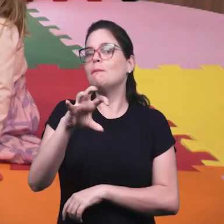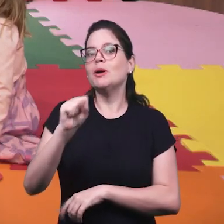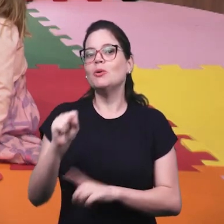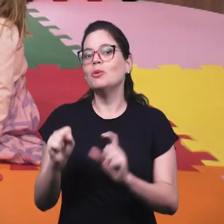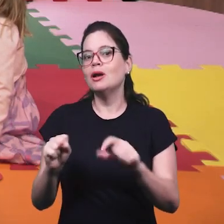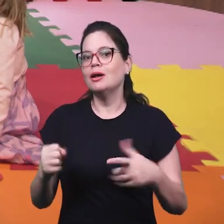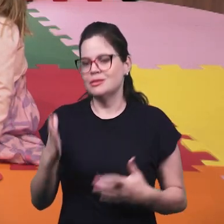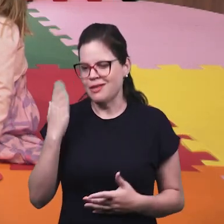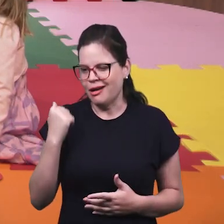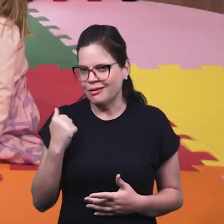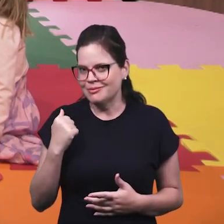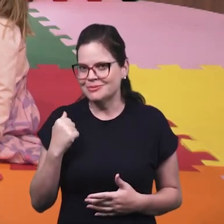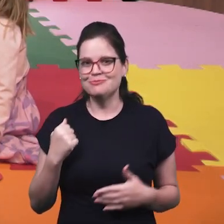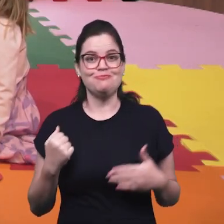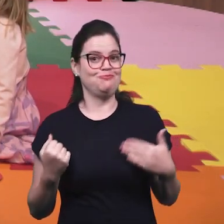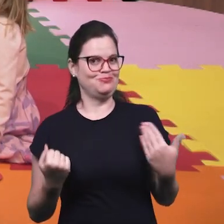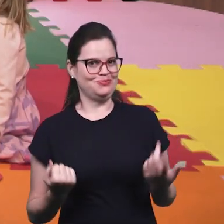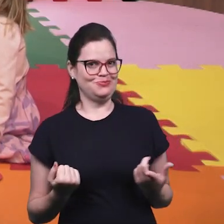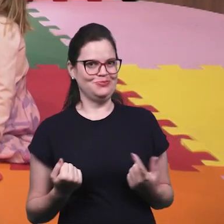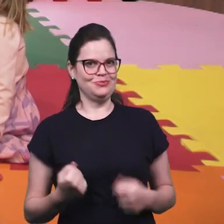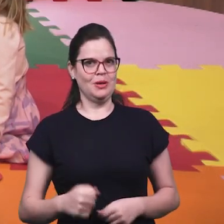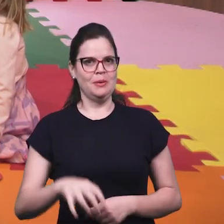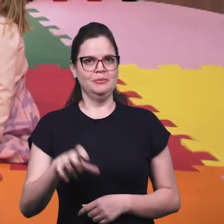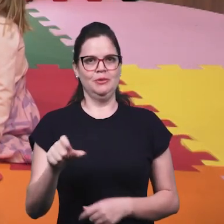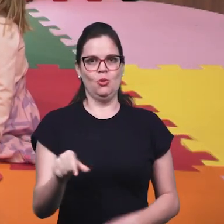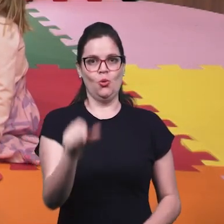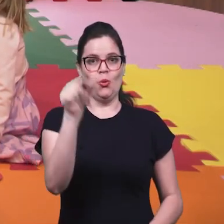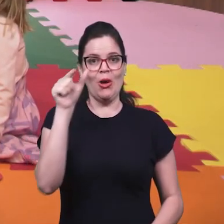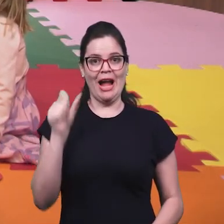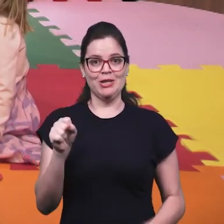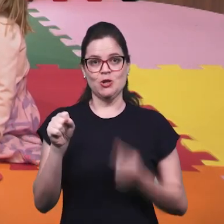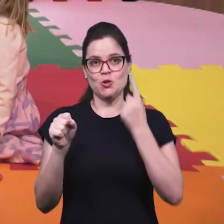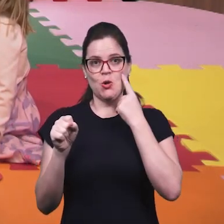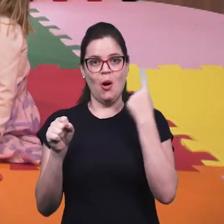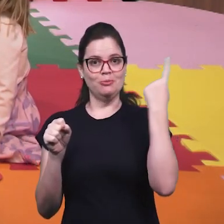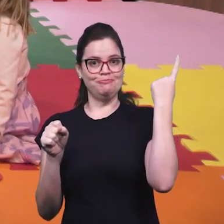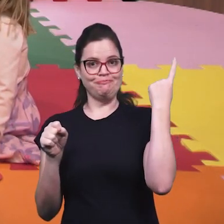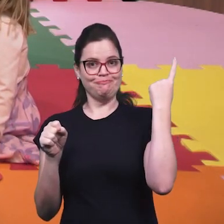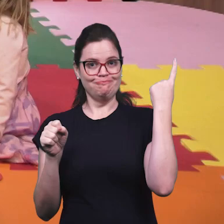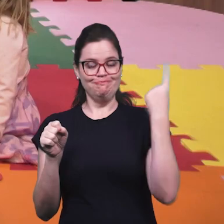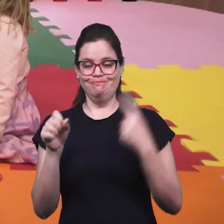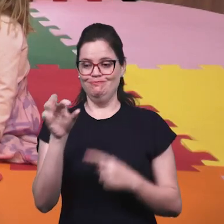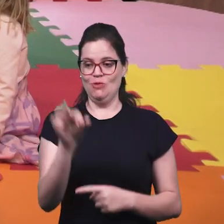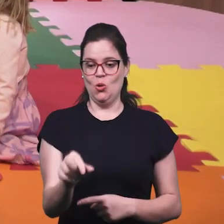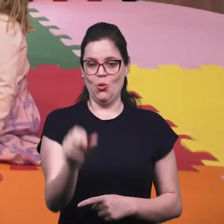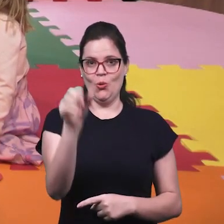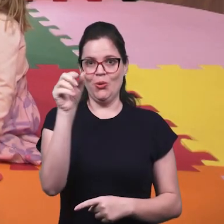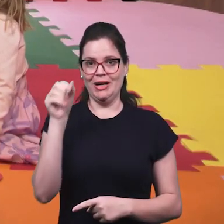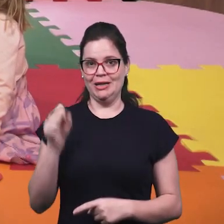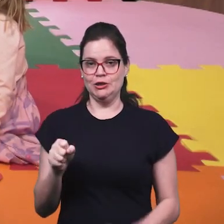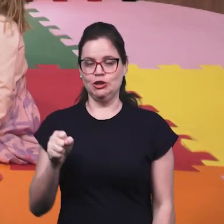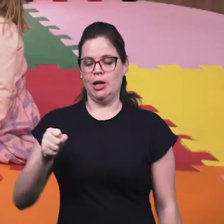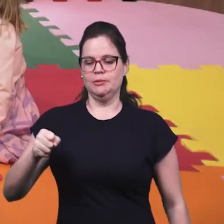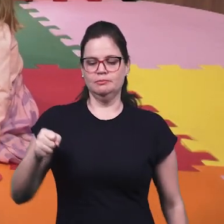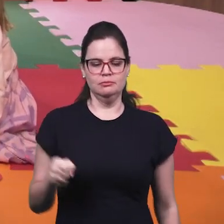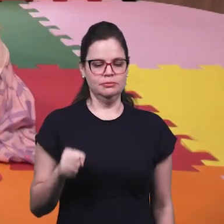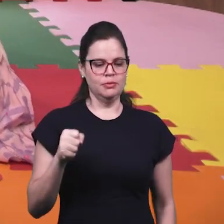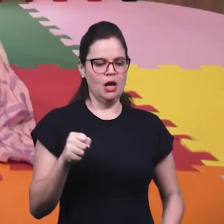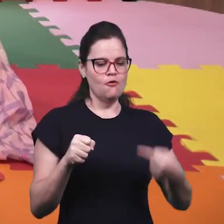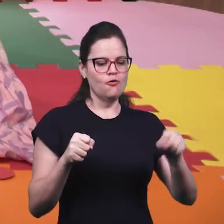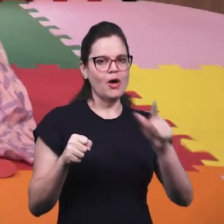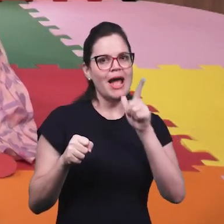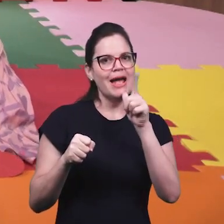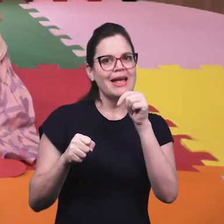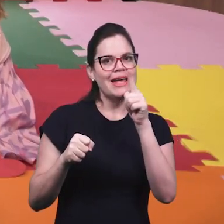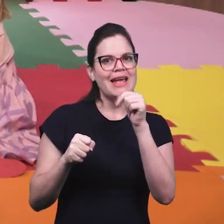pegou o cajado dele de pastor, foi lá no ribeiro, pegou